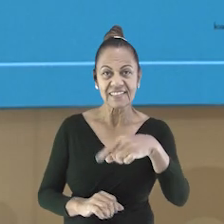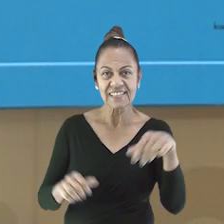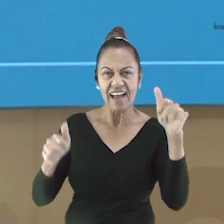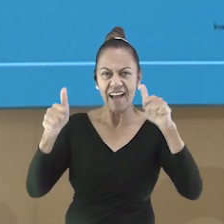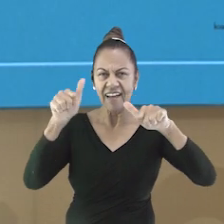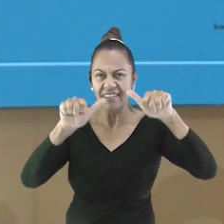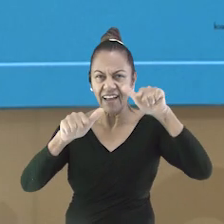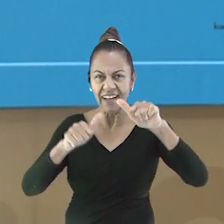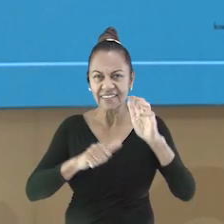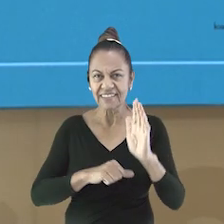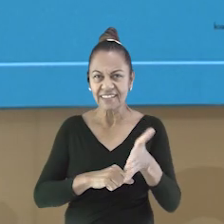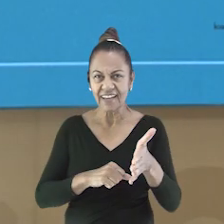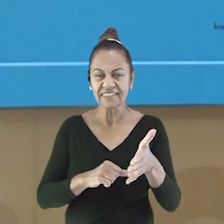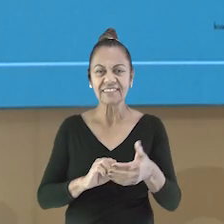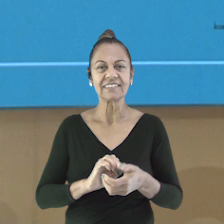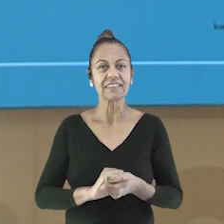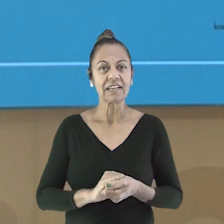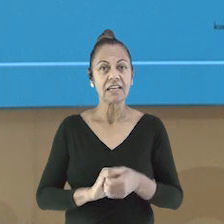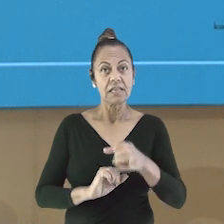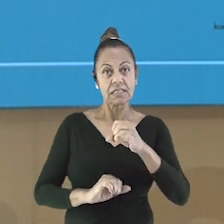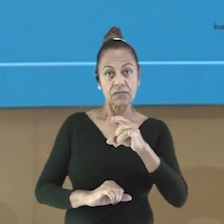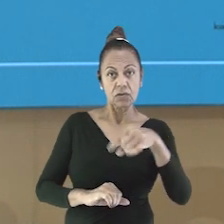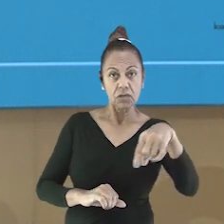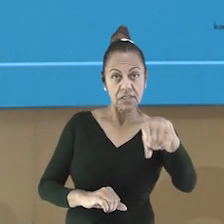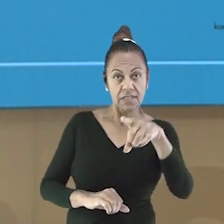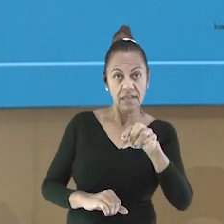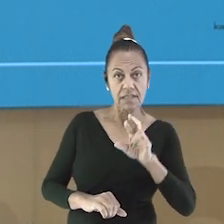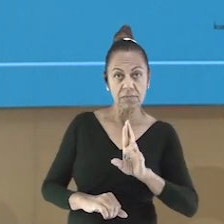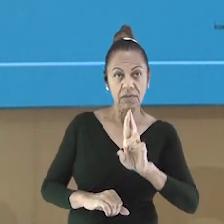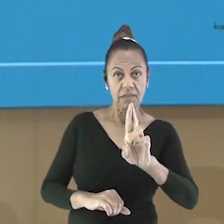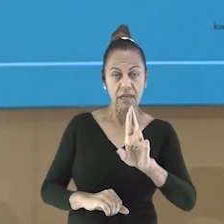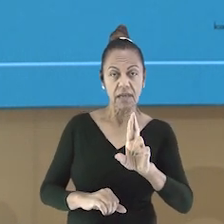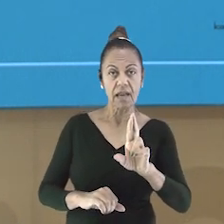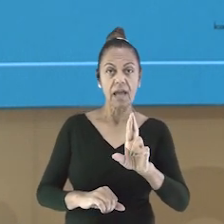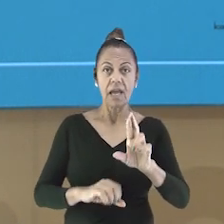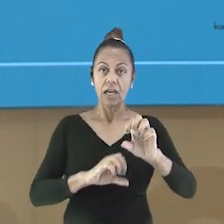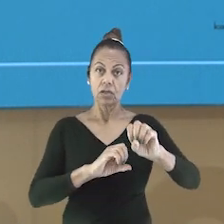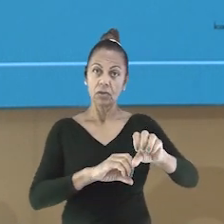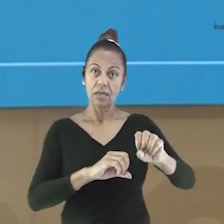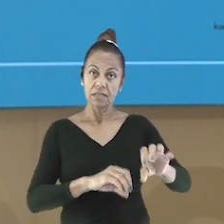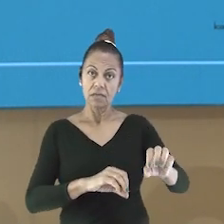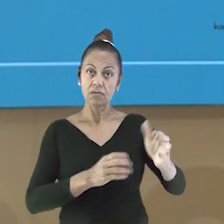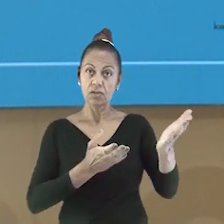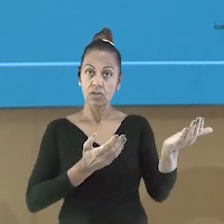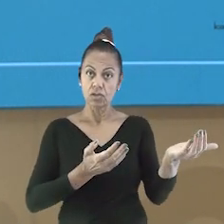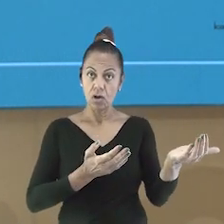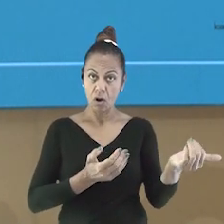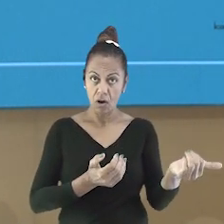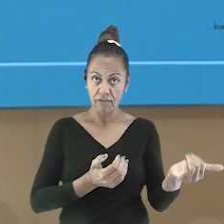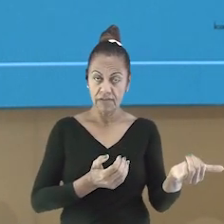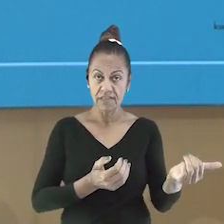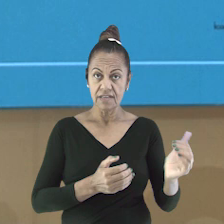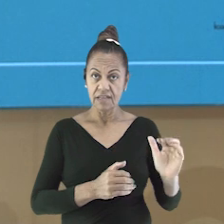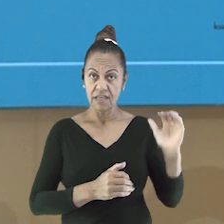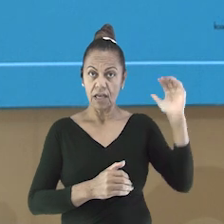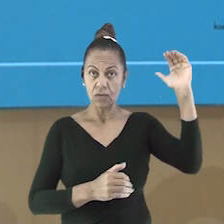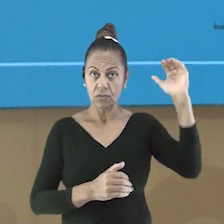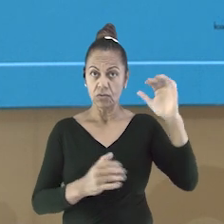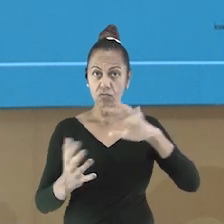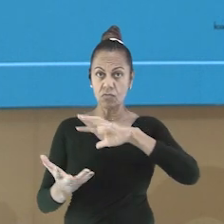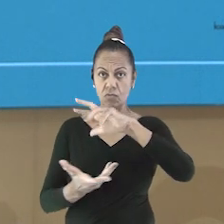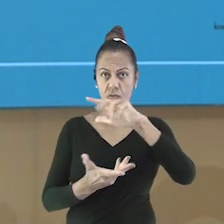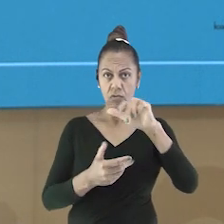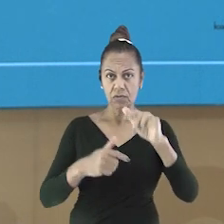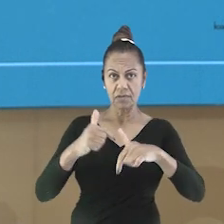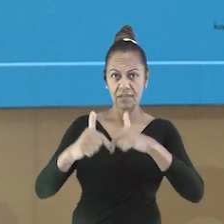Já analisaram? Se vocês disseram educação de jovens e adultos e o mundo do trabalho, vocês